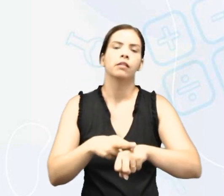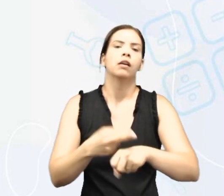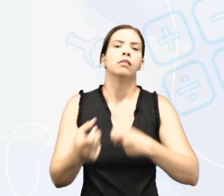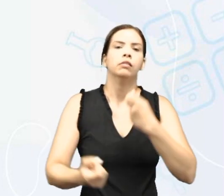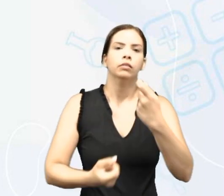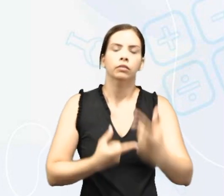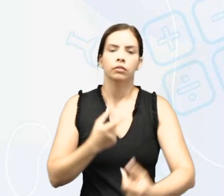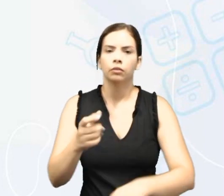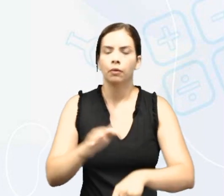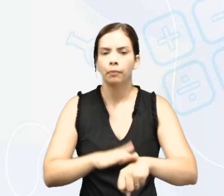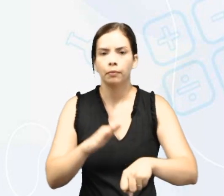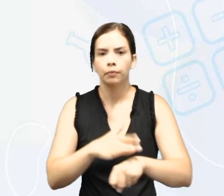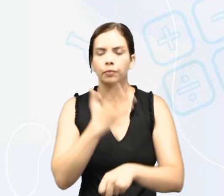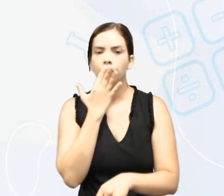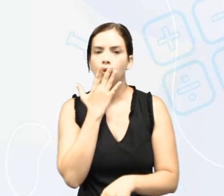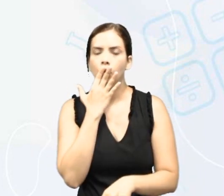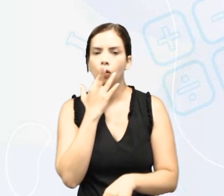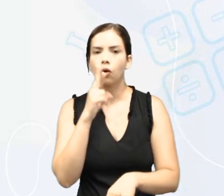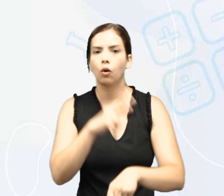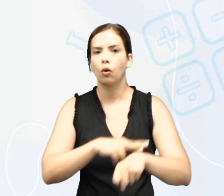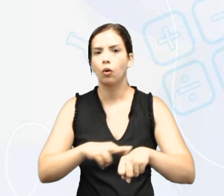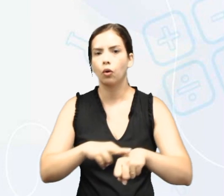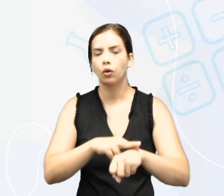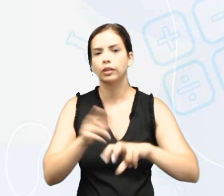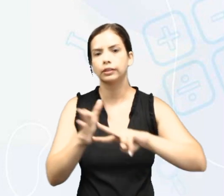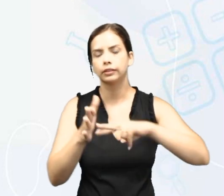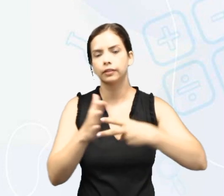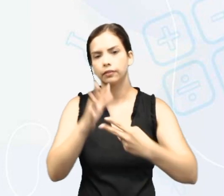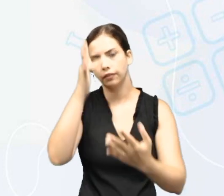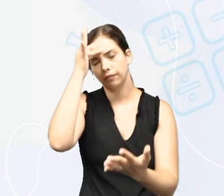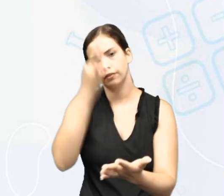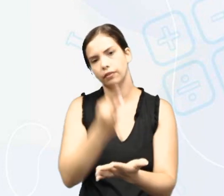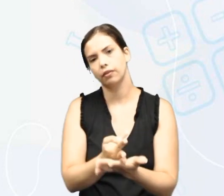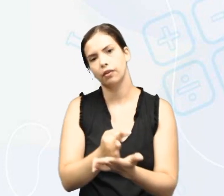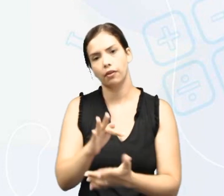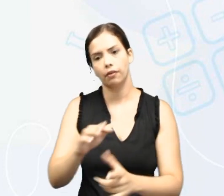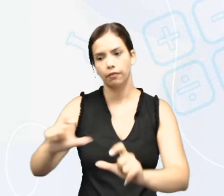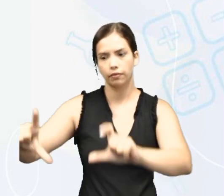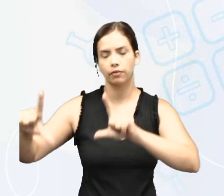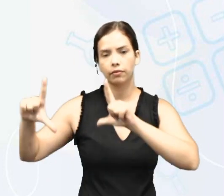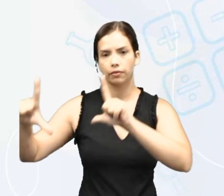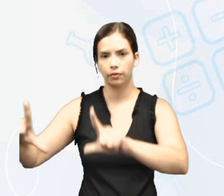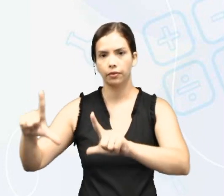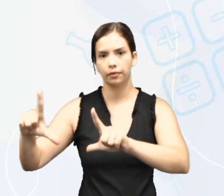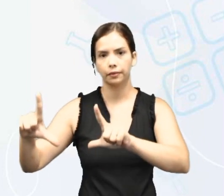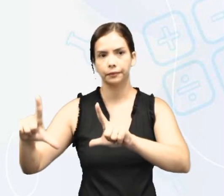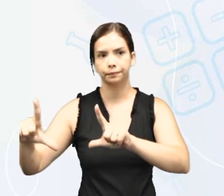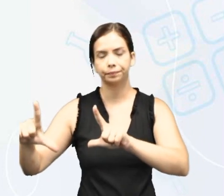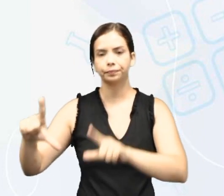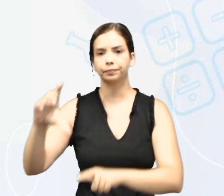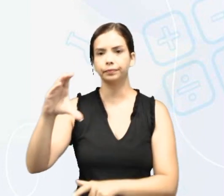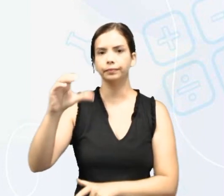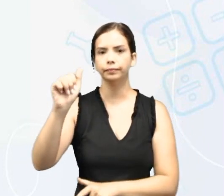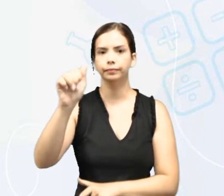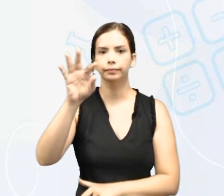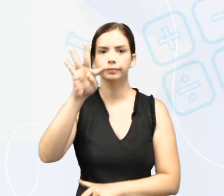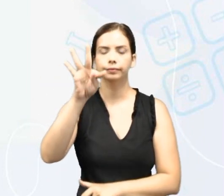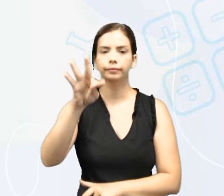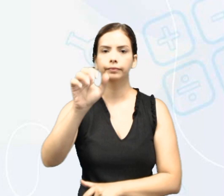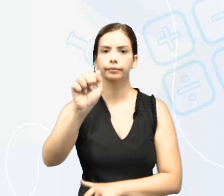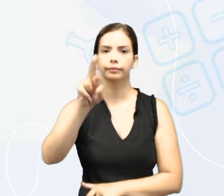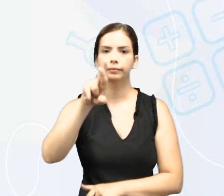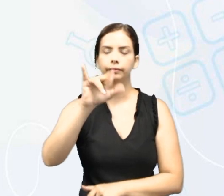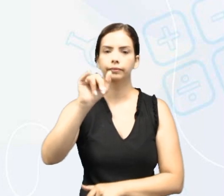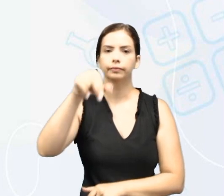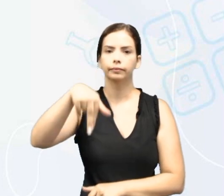cor roxa, porque justamente ele vai simbolizar essa fé. Aí na foto vocês veem, né, a imagem de Catarina II da Rússia,